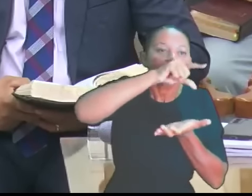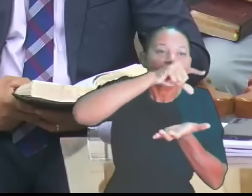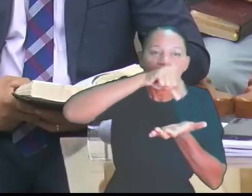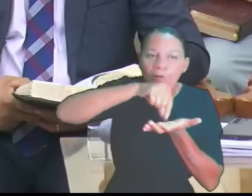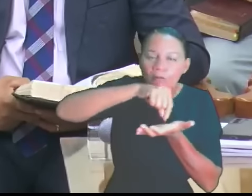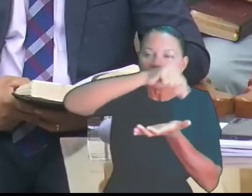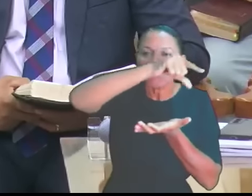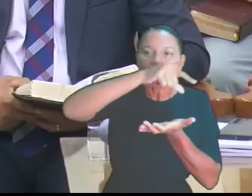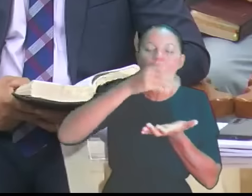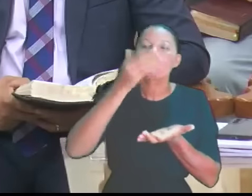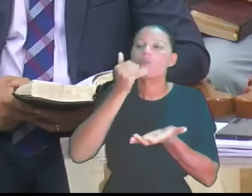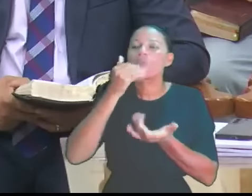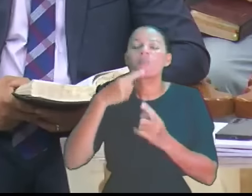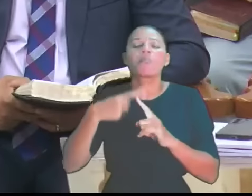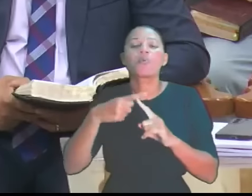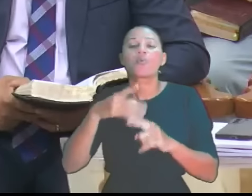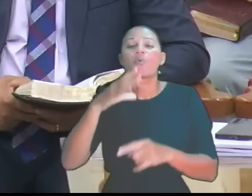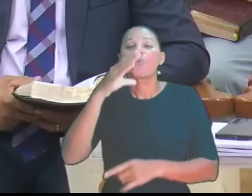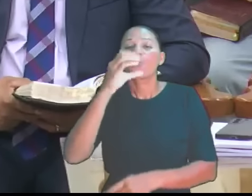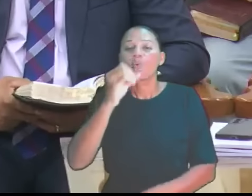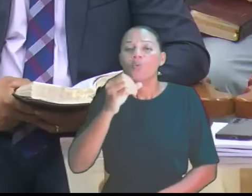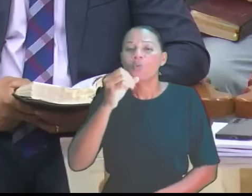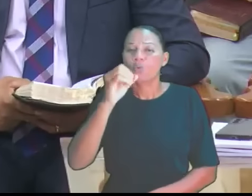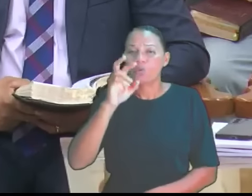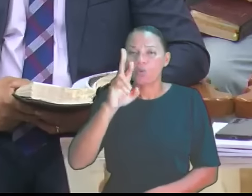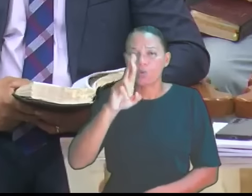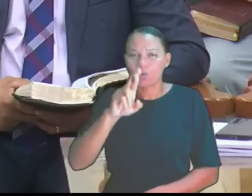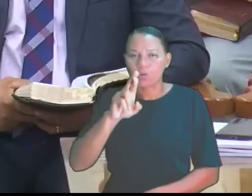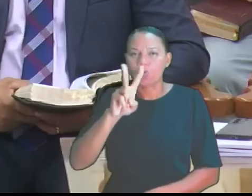a pergunta é, por que corvos?